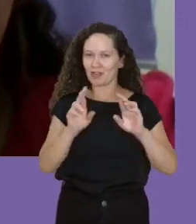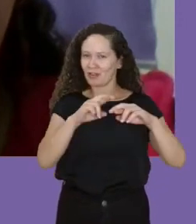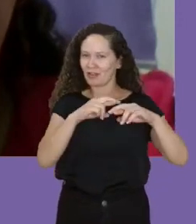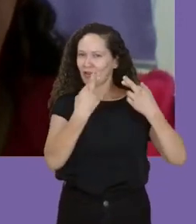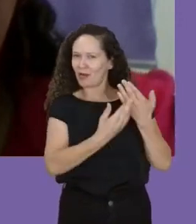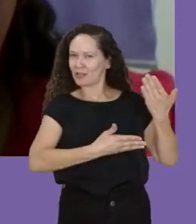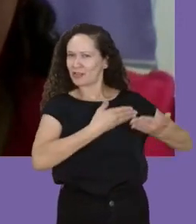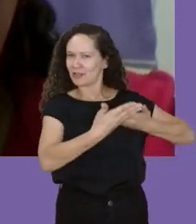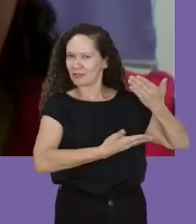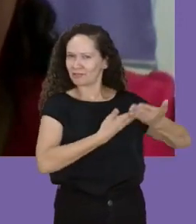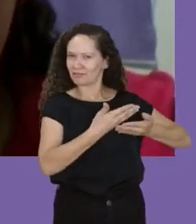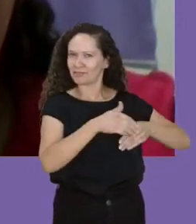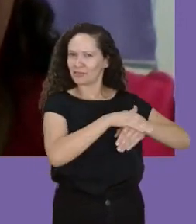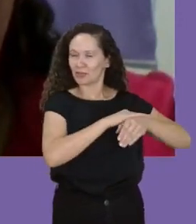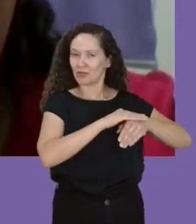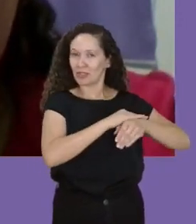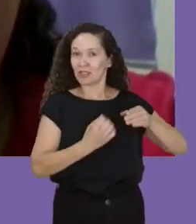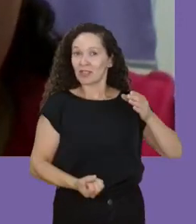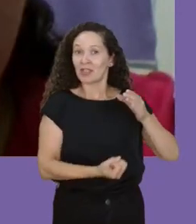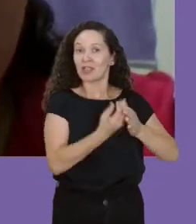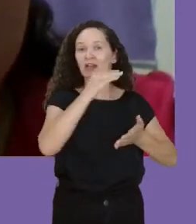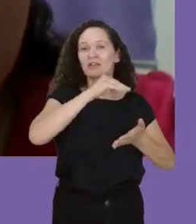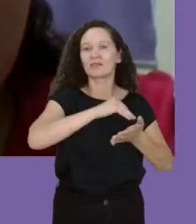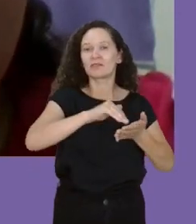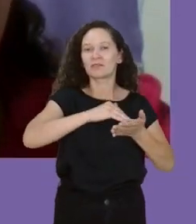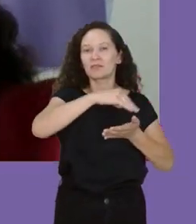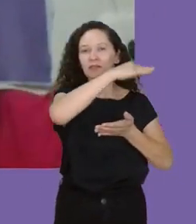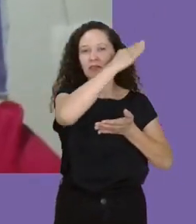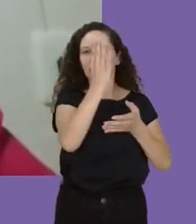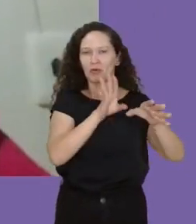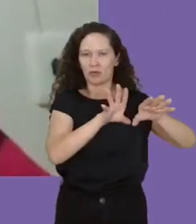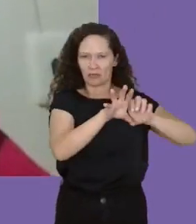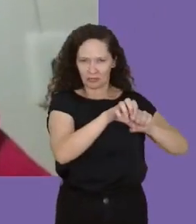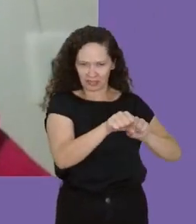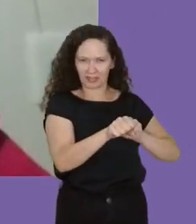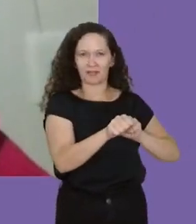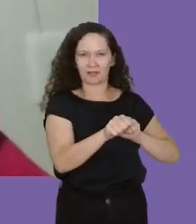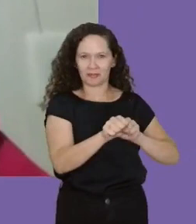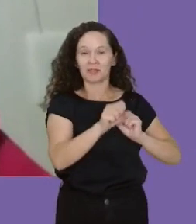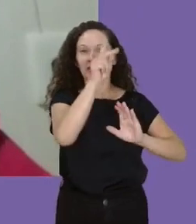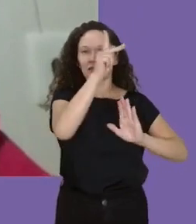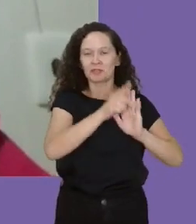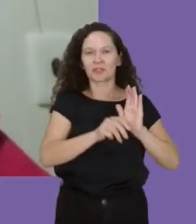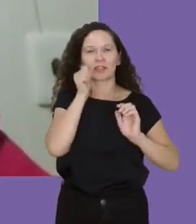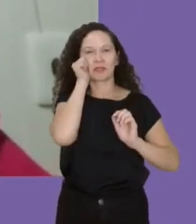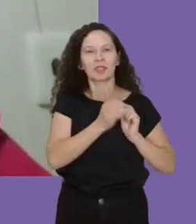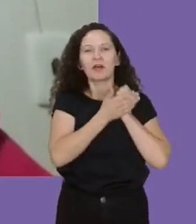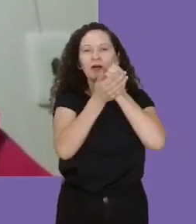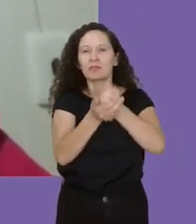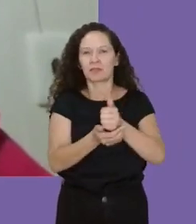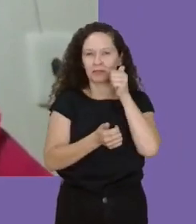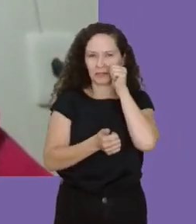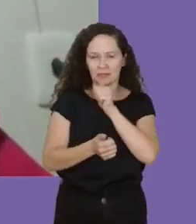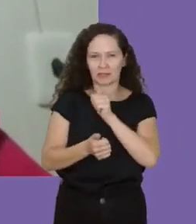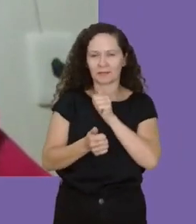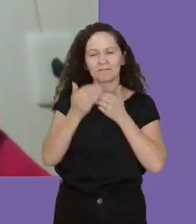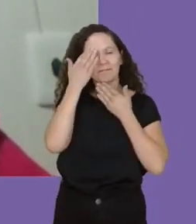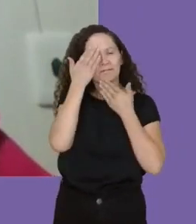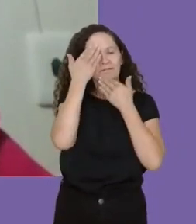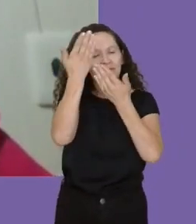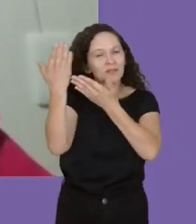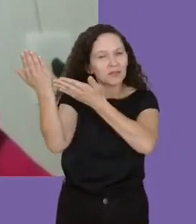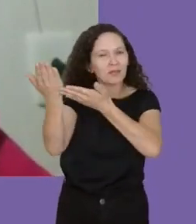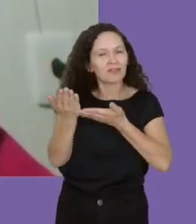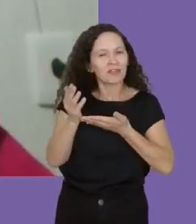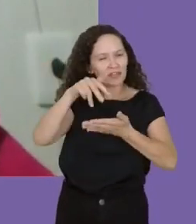de debate promovida pela Secretaria Nacional de Formação, por meio do projeto Elas por Elas. Agradeço o